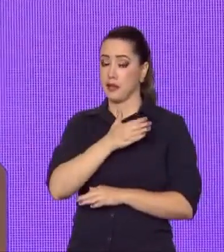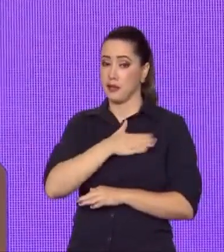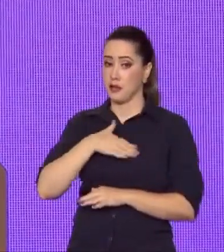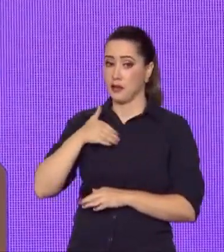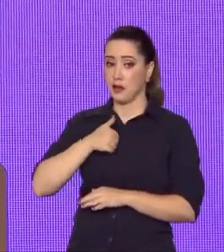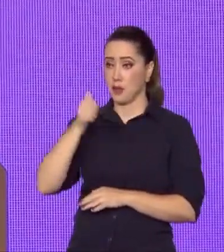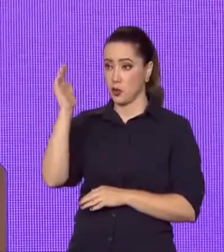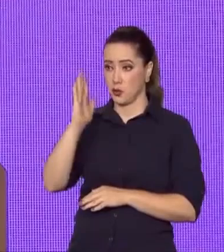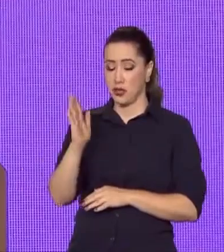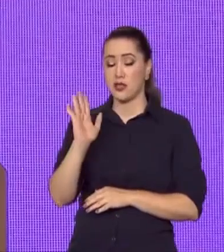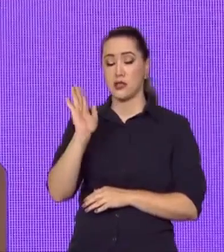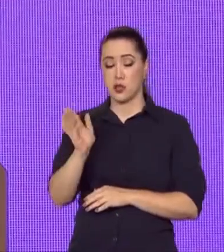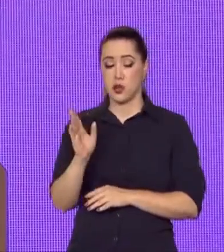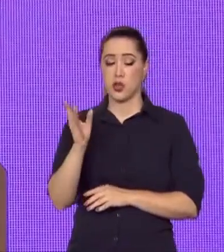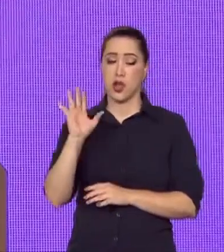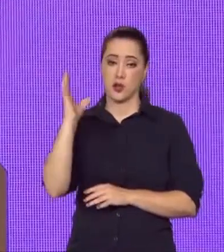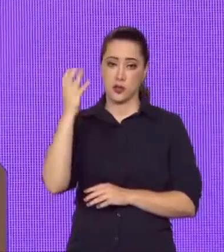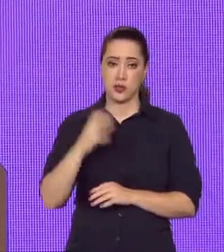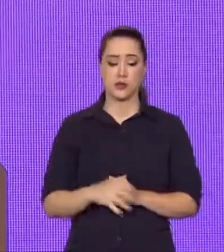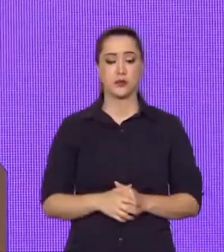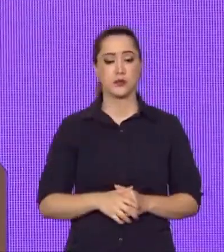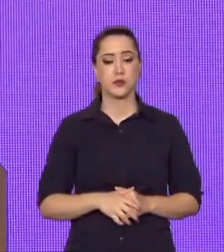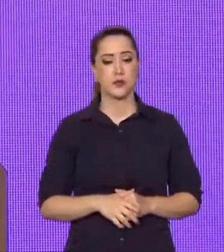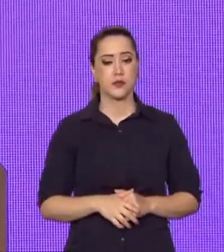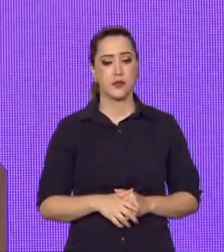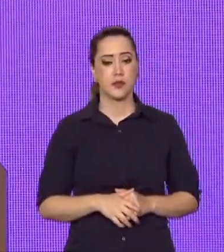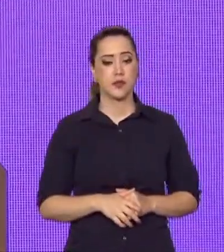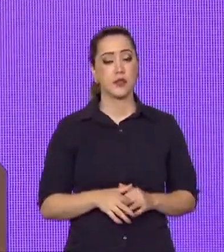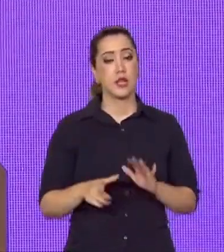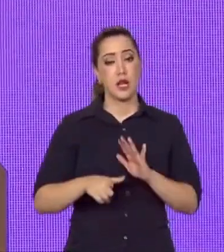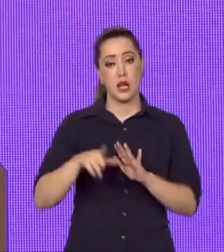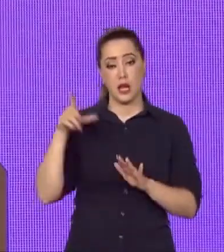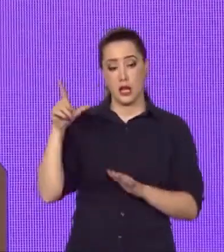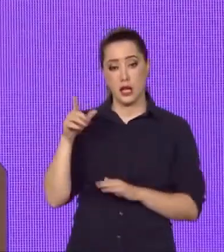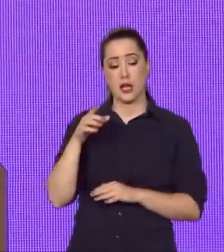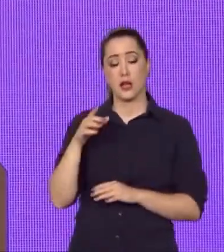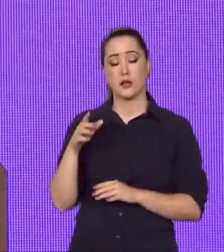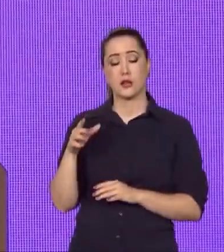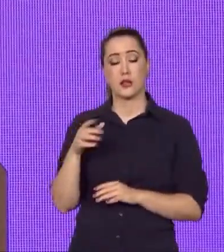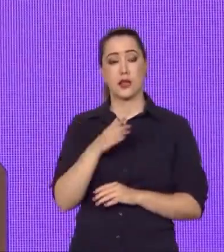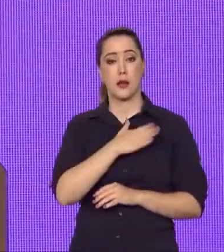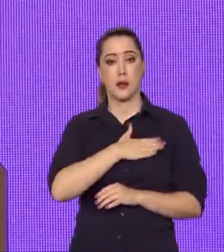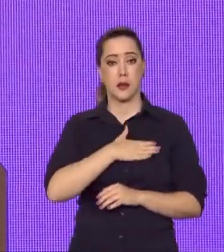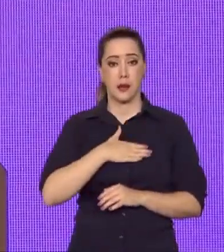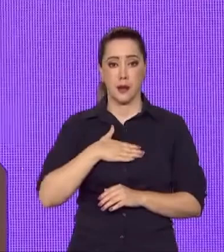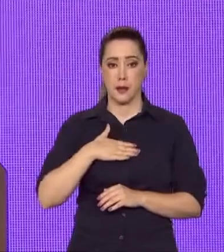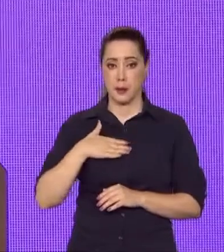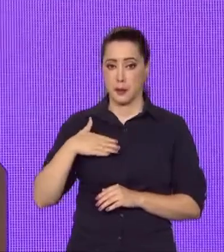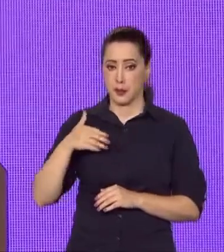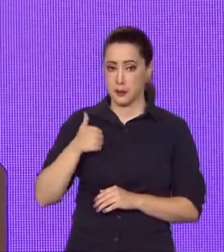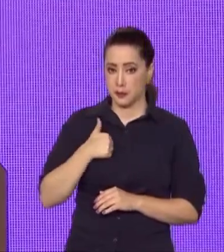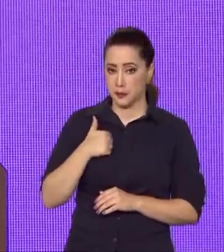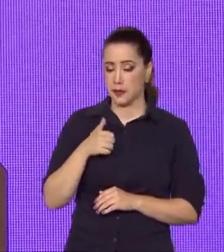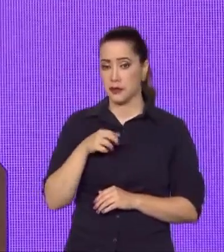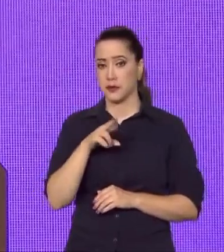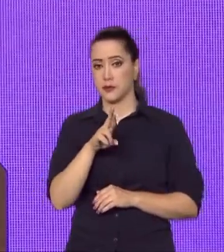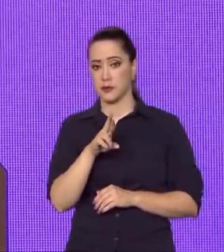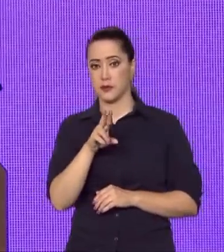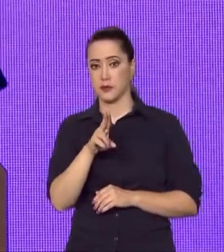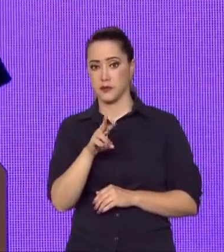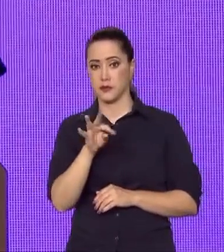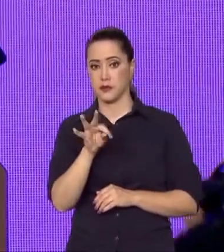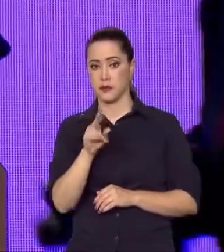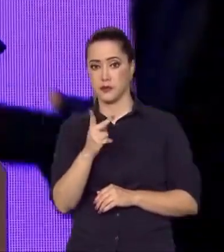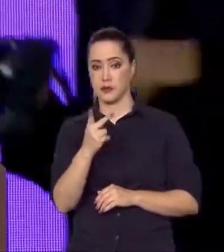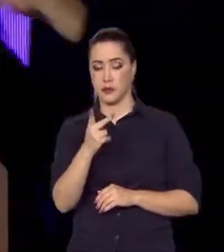vou citar o exemplo da primeira-dama Ruth Cardoso, que ela chefiou uma delegação oficial à Conferência